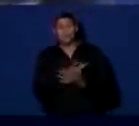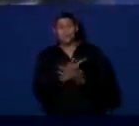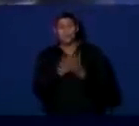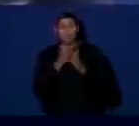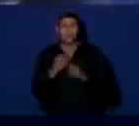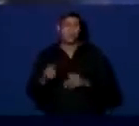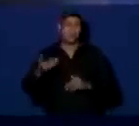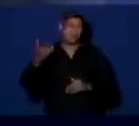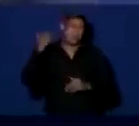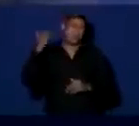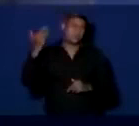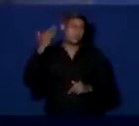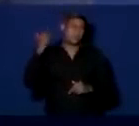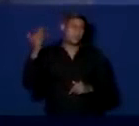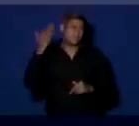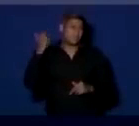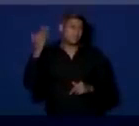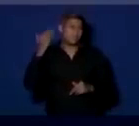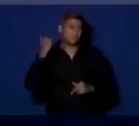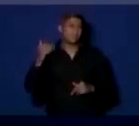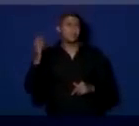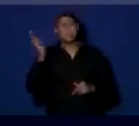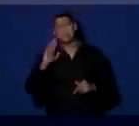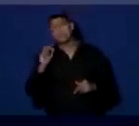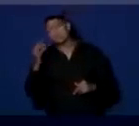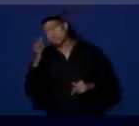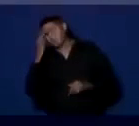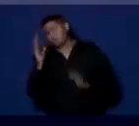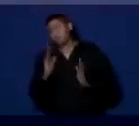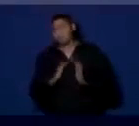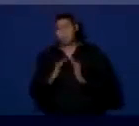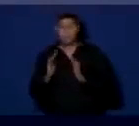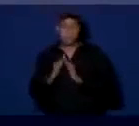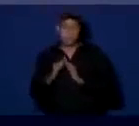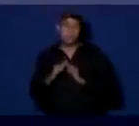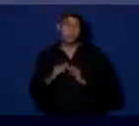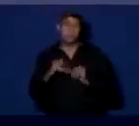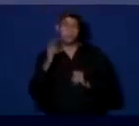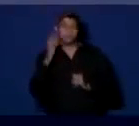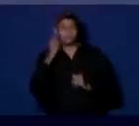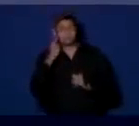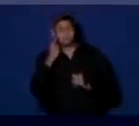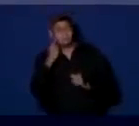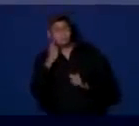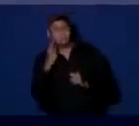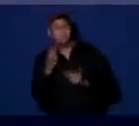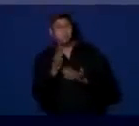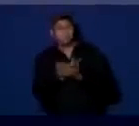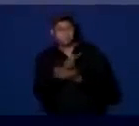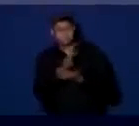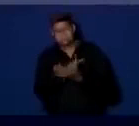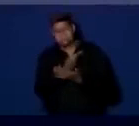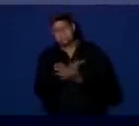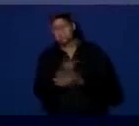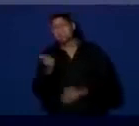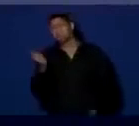passados, sejam brasileiros ou vizinhos, que facilmente são verificáveis como erros